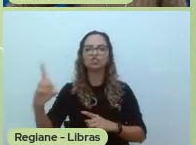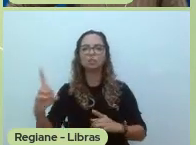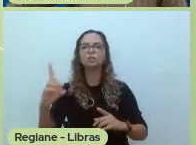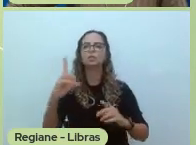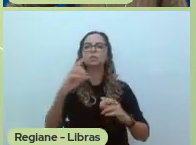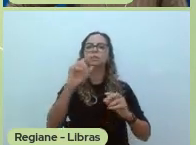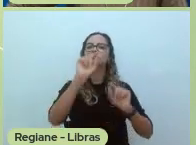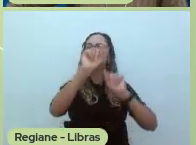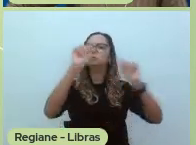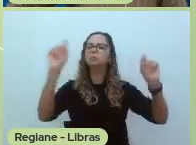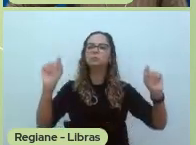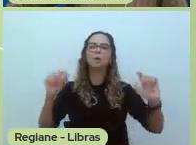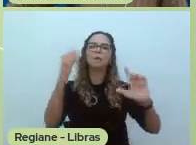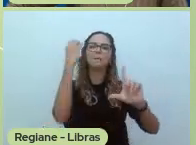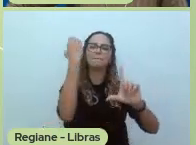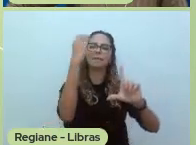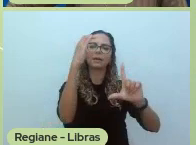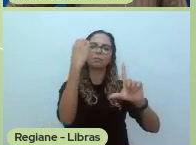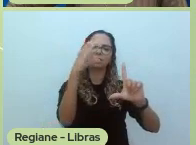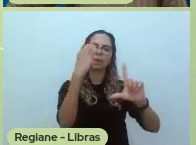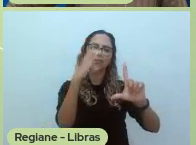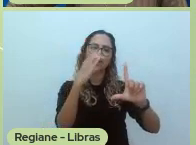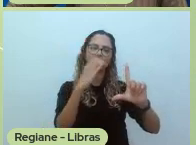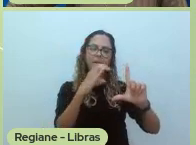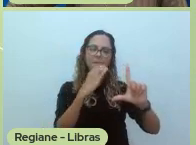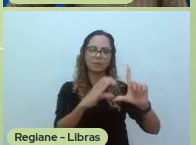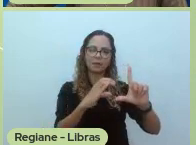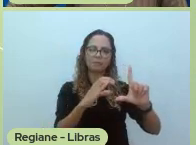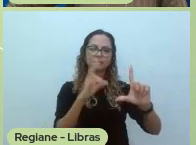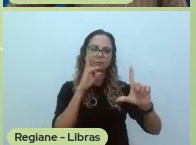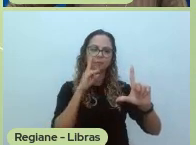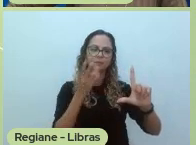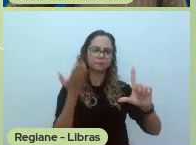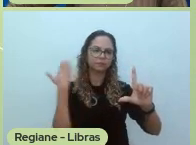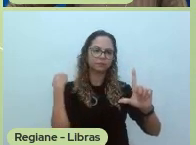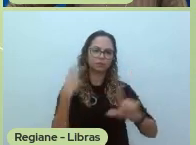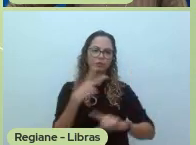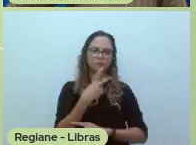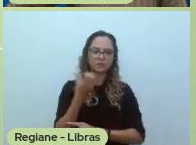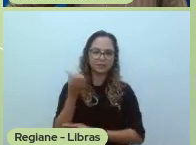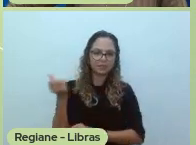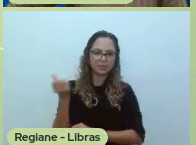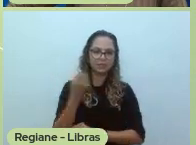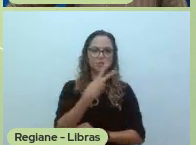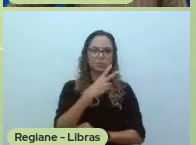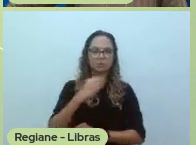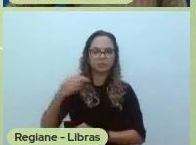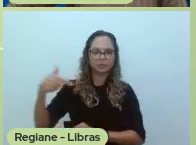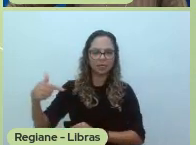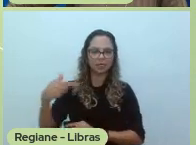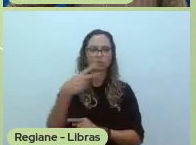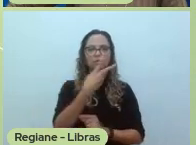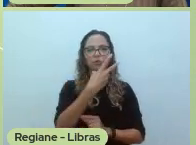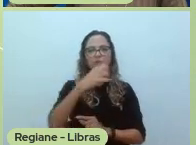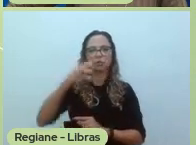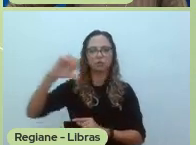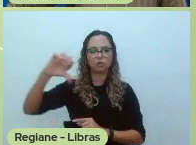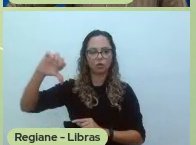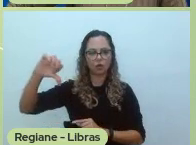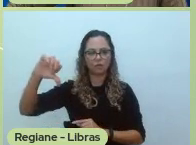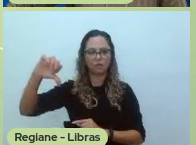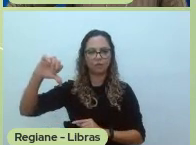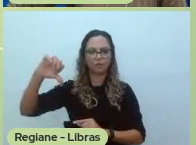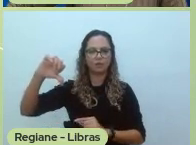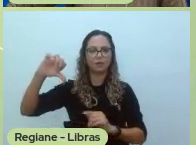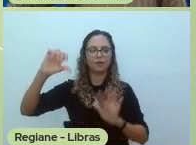identificadas. E aquele ambiente em 2006, 2007, 2008, 2009, a gente acabando com o fórum em 2013